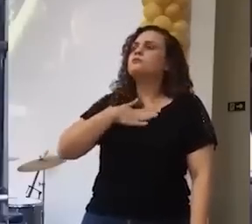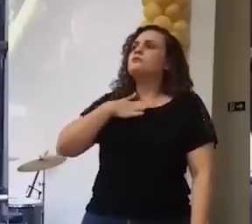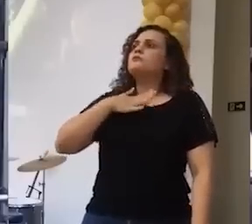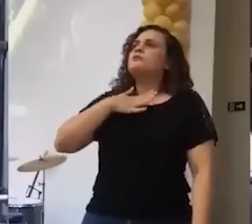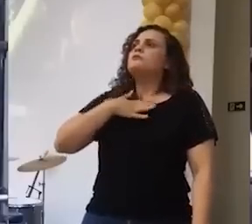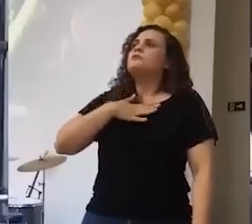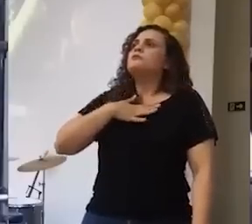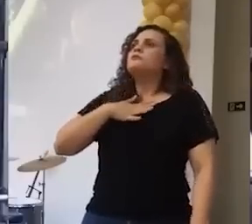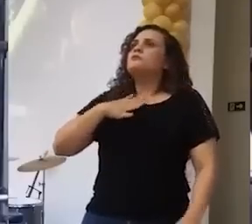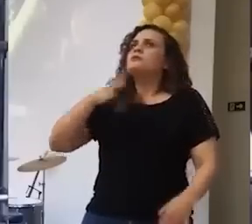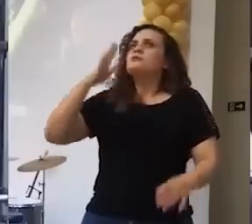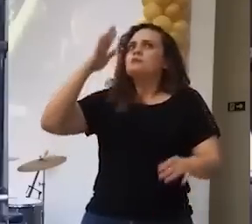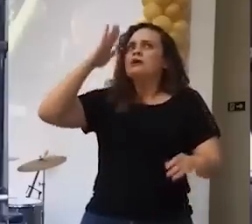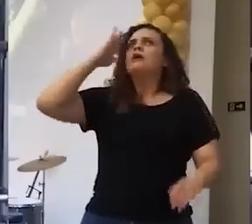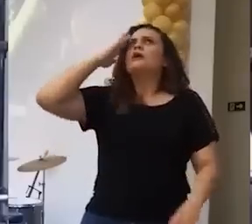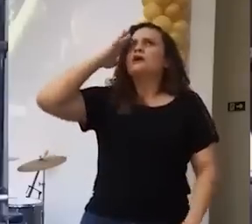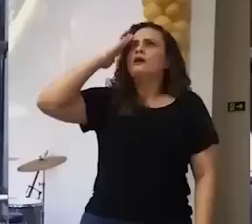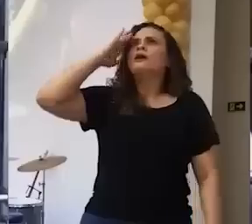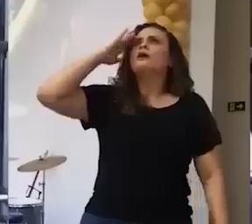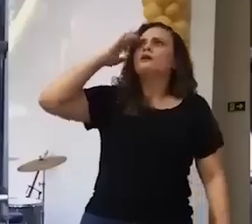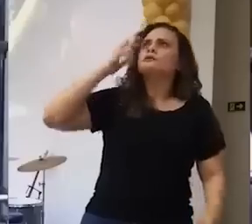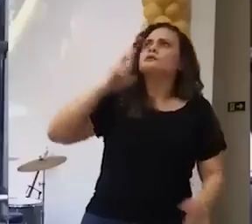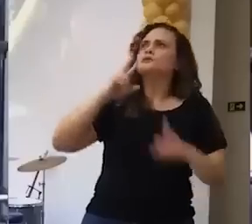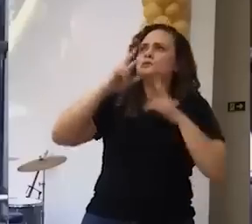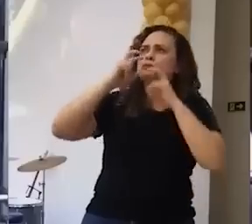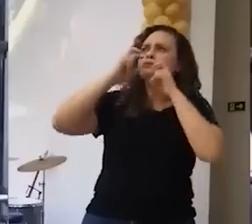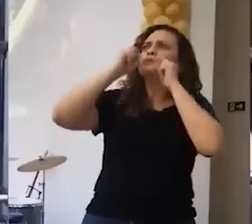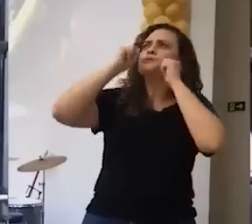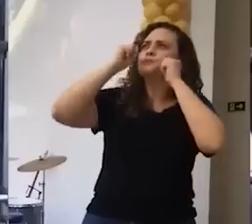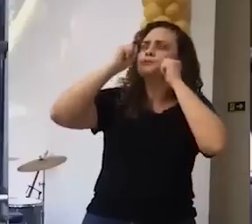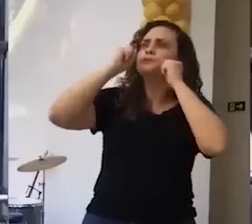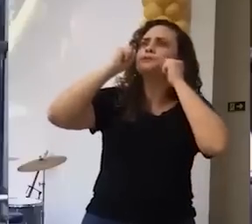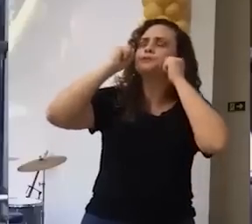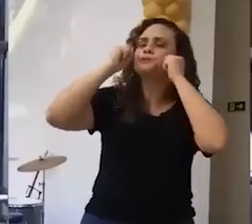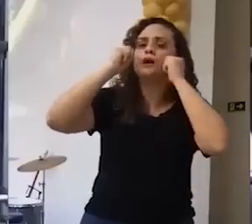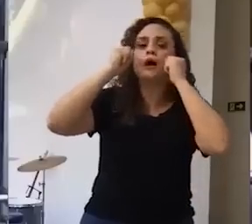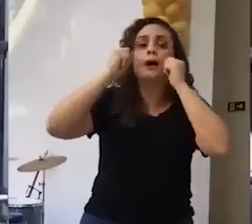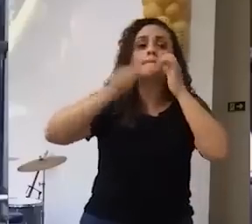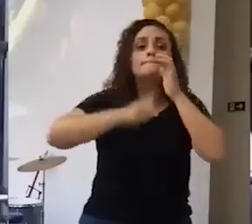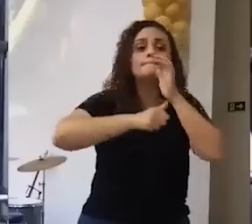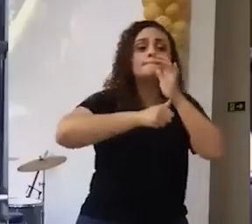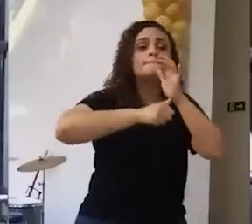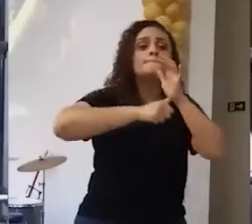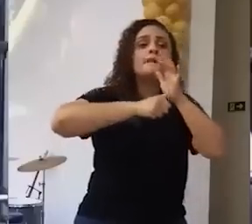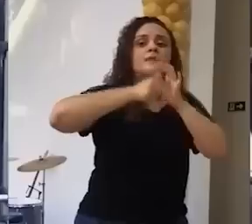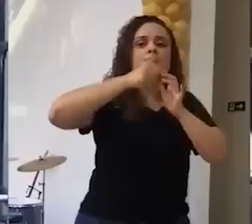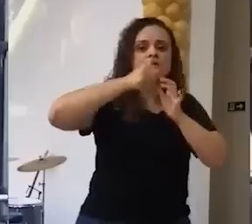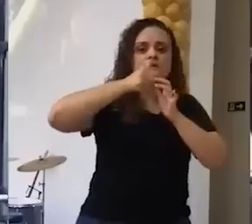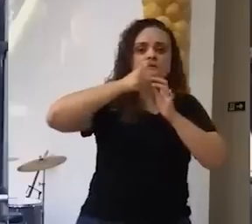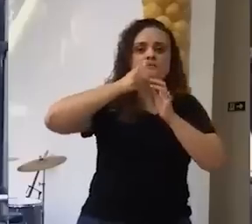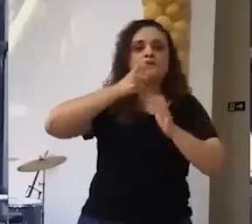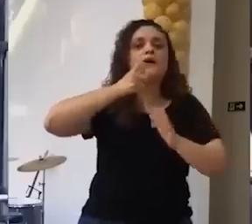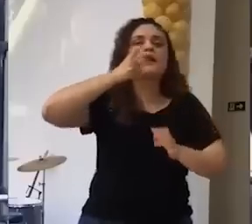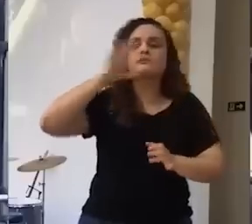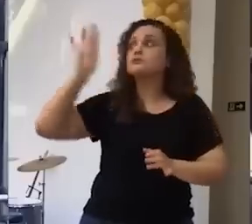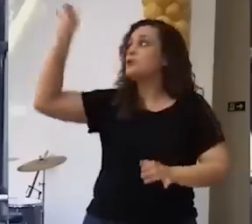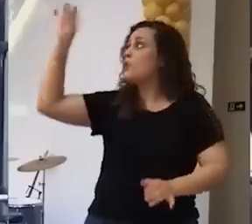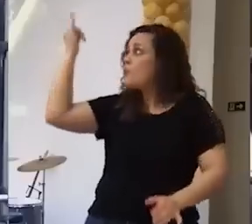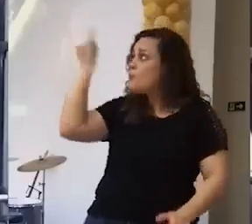recobrei os sentidos e as forças, a primeira palavra que Deus botou na minha boca foi